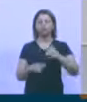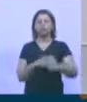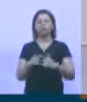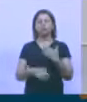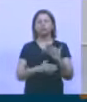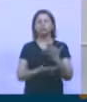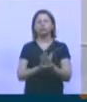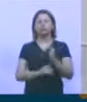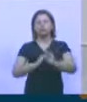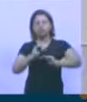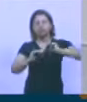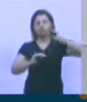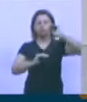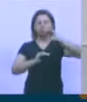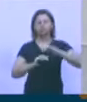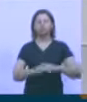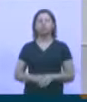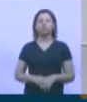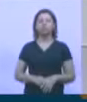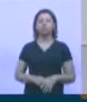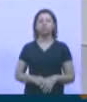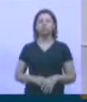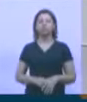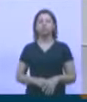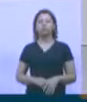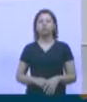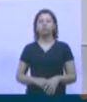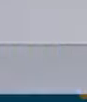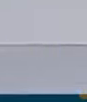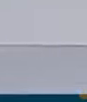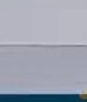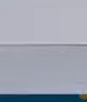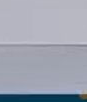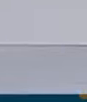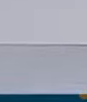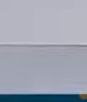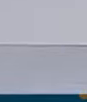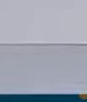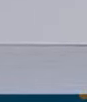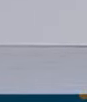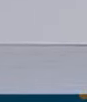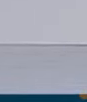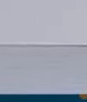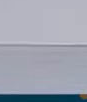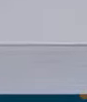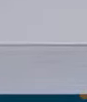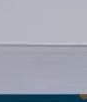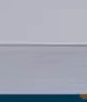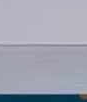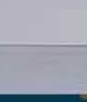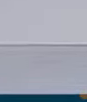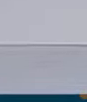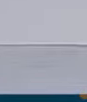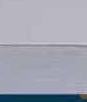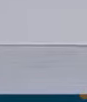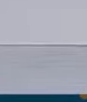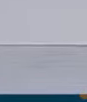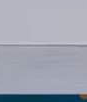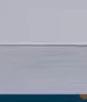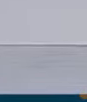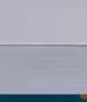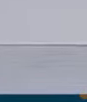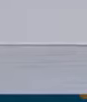foi superado. But they remain deep down in our subconscious. Essas coisas, elas permanecem lá no mais profundo